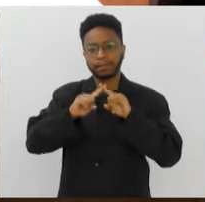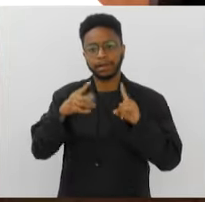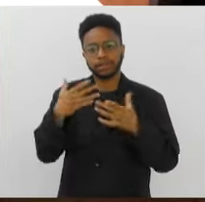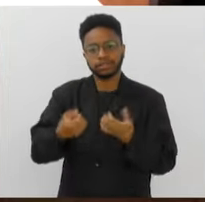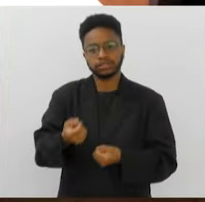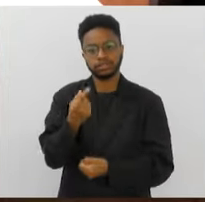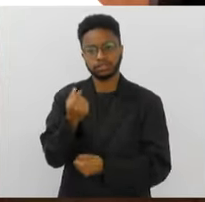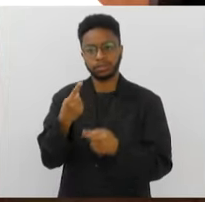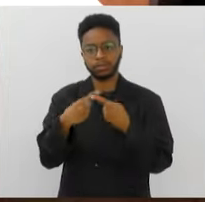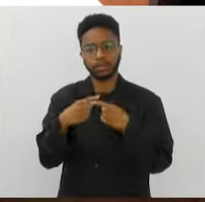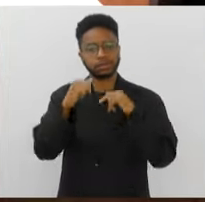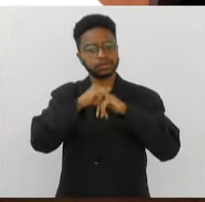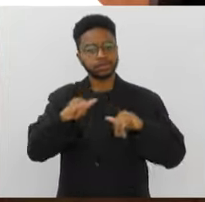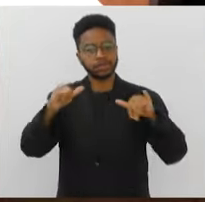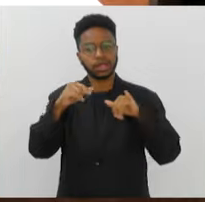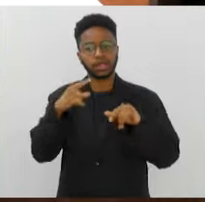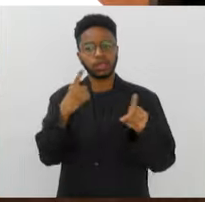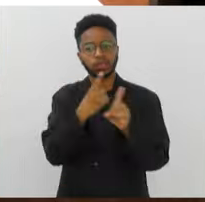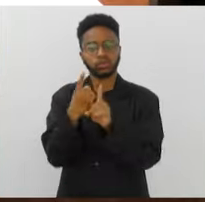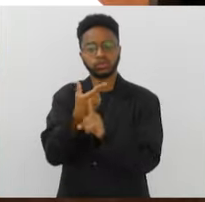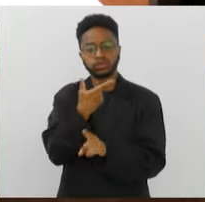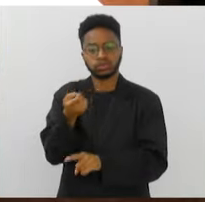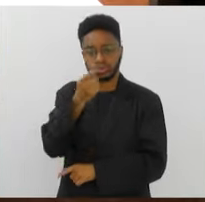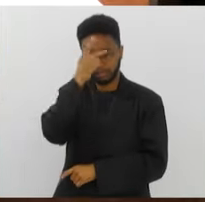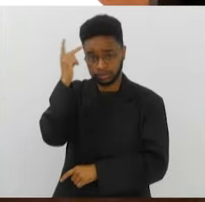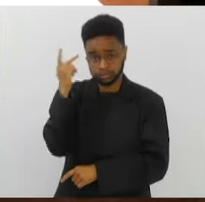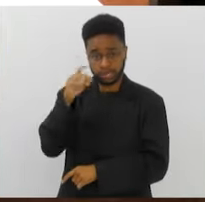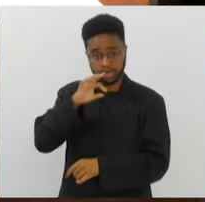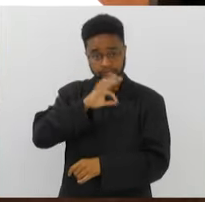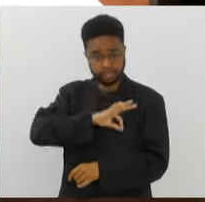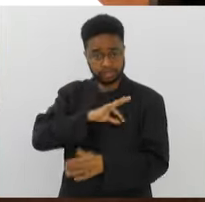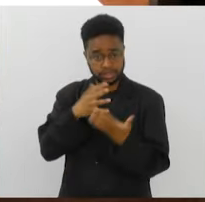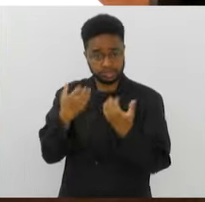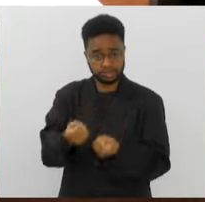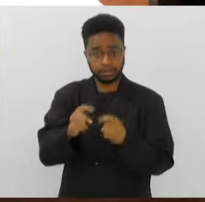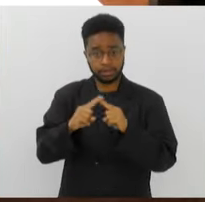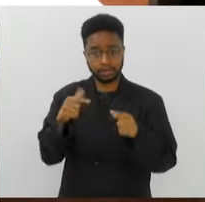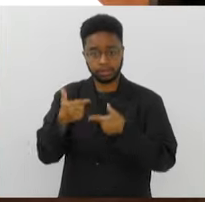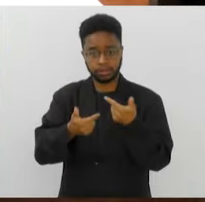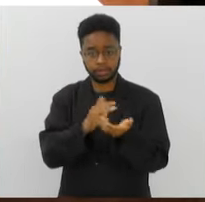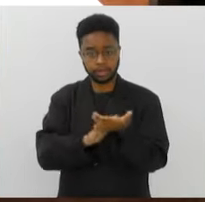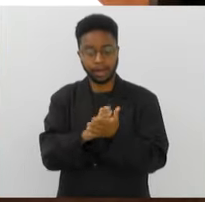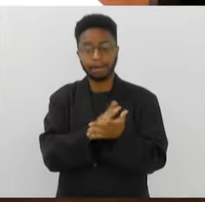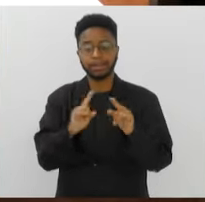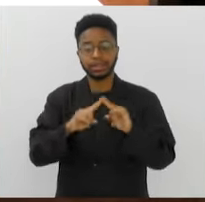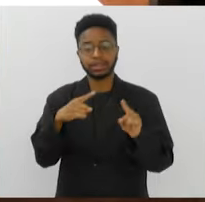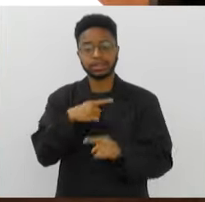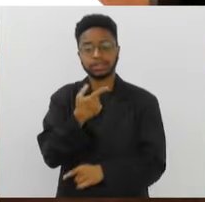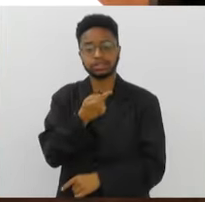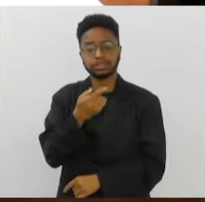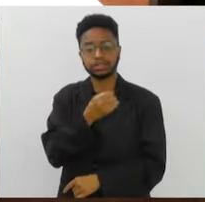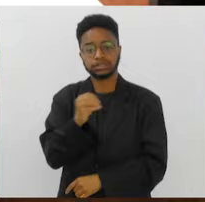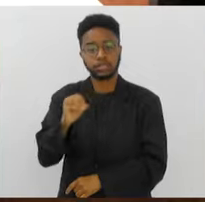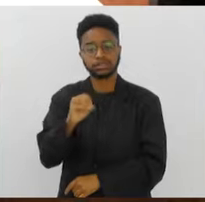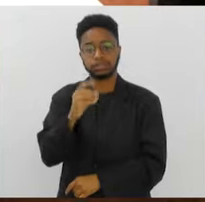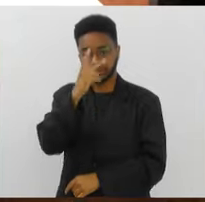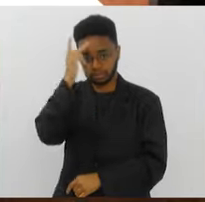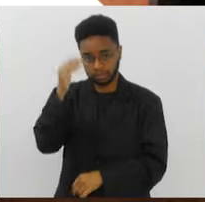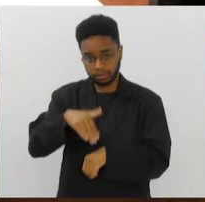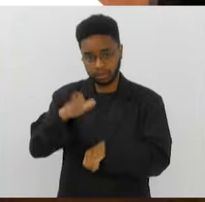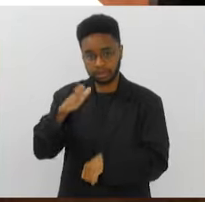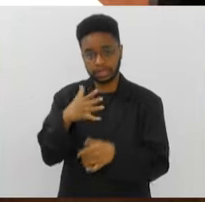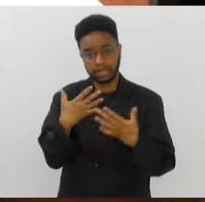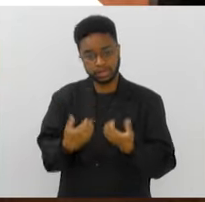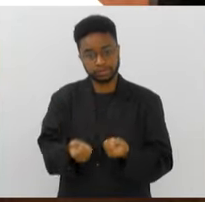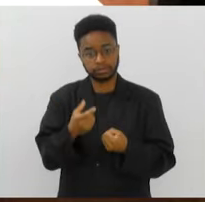porque acharam 200 pessoas, supostamente, que recebiam trabalhar. E essas mais de 700 pessoas que recebem esse benefício e estão